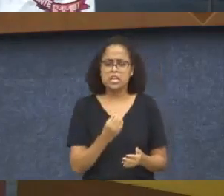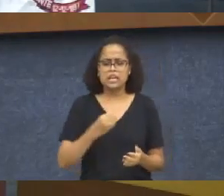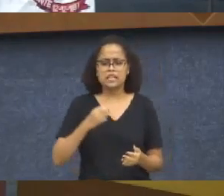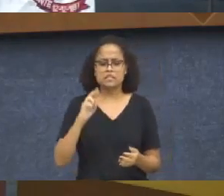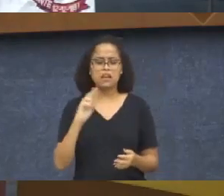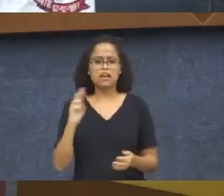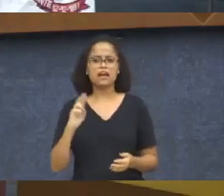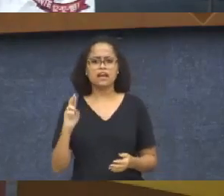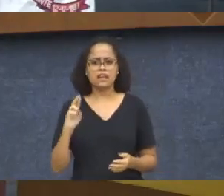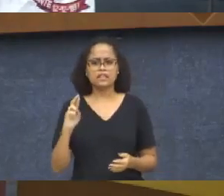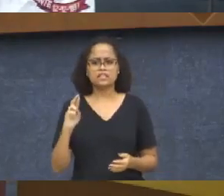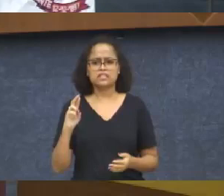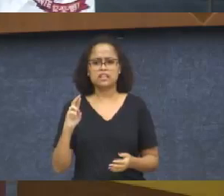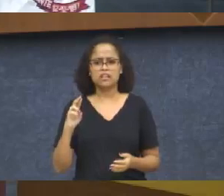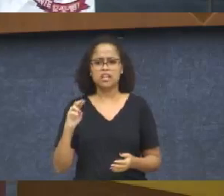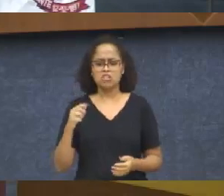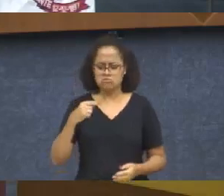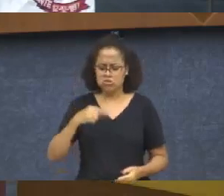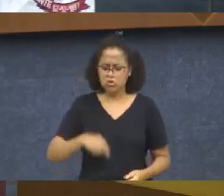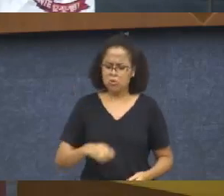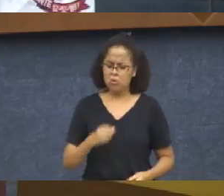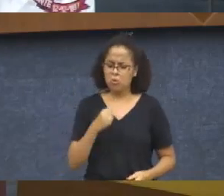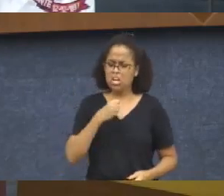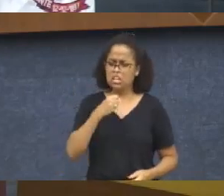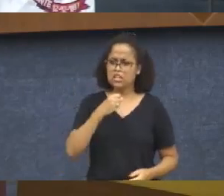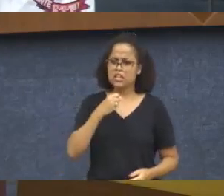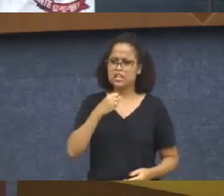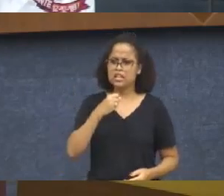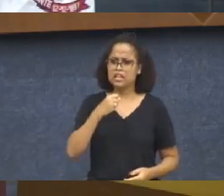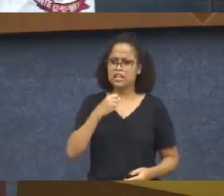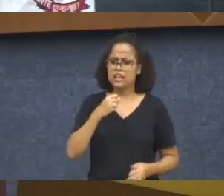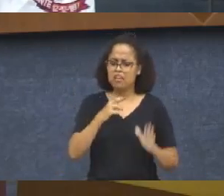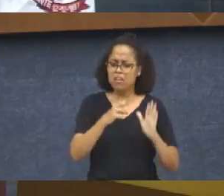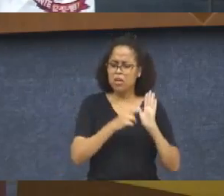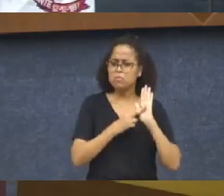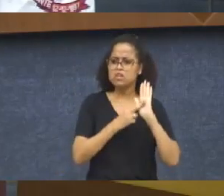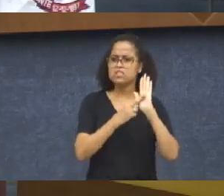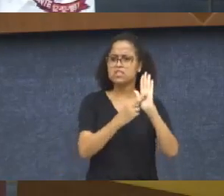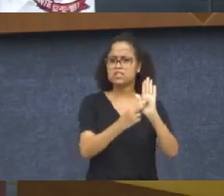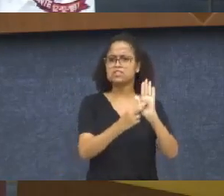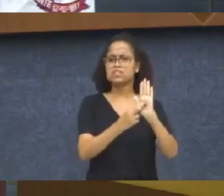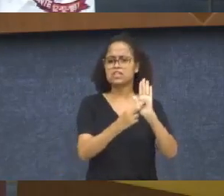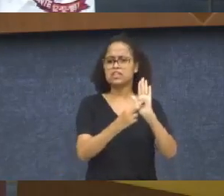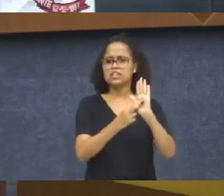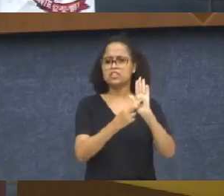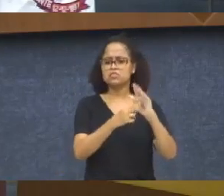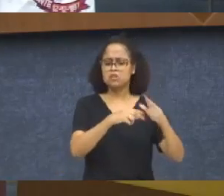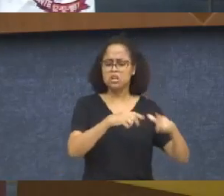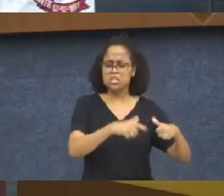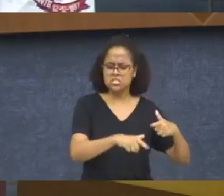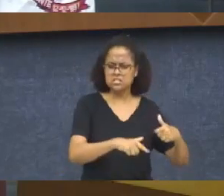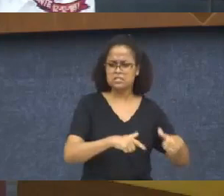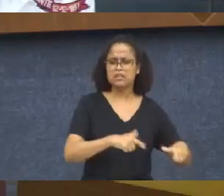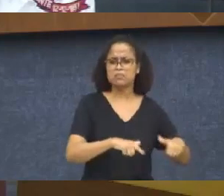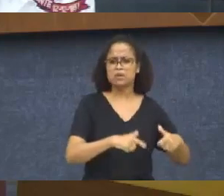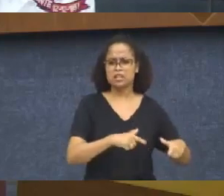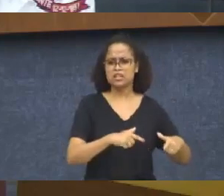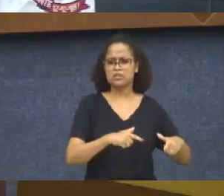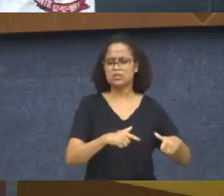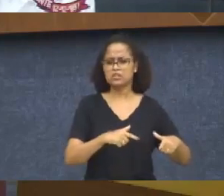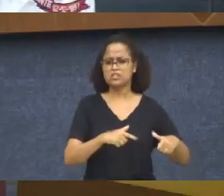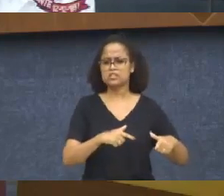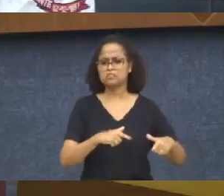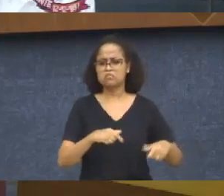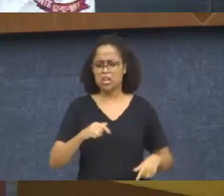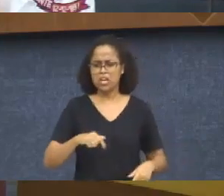estou aqui ecoando a voz desses trabalhadores. Aqui é a casa do povo e é aqui onde eles têm que